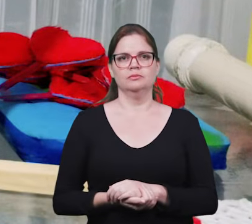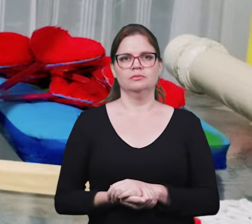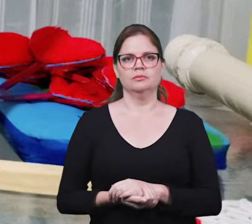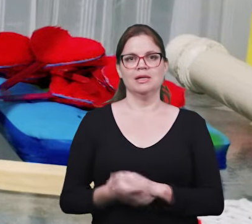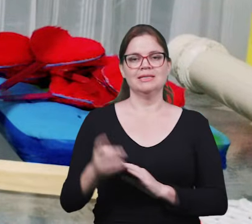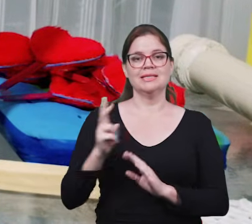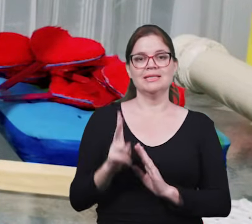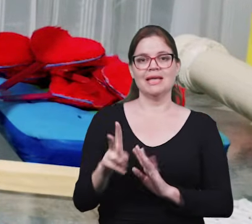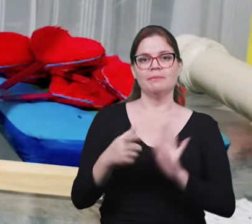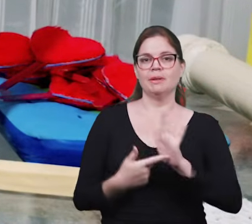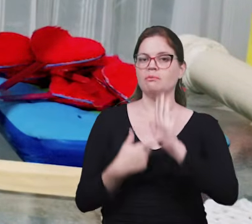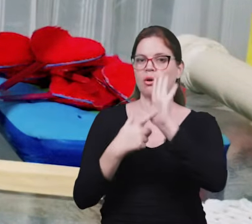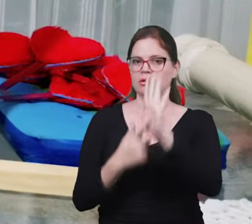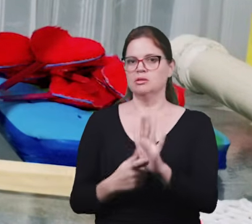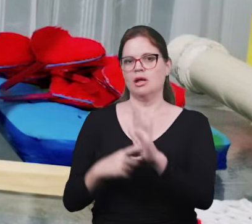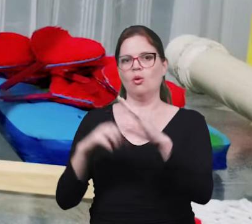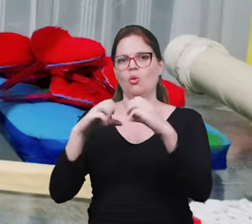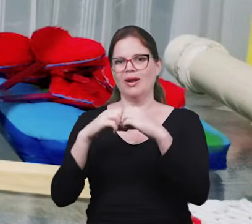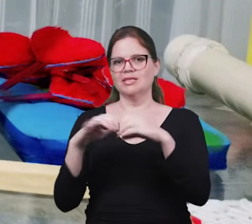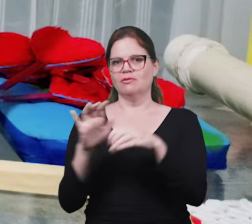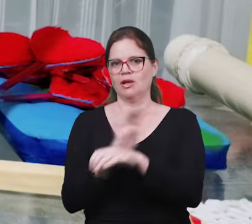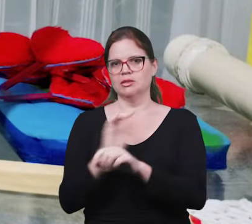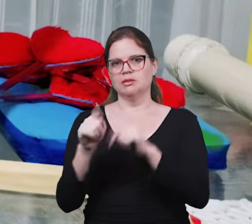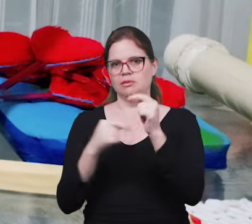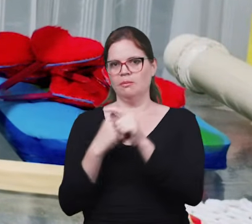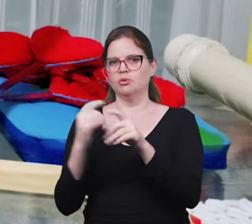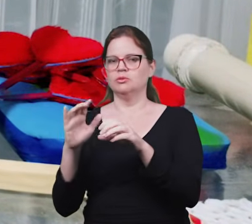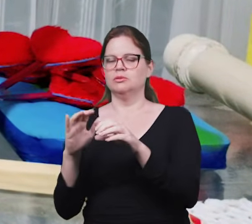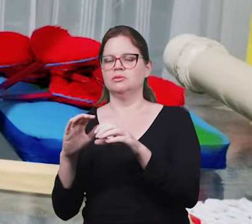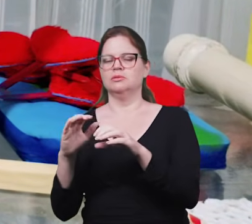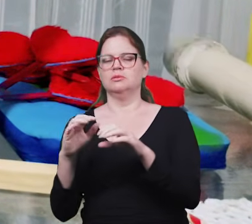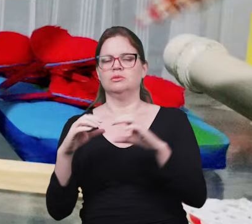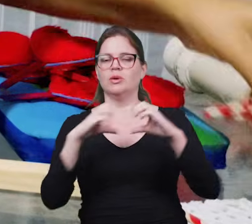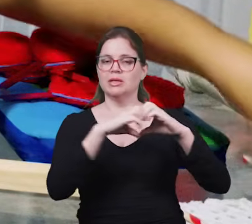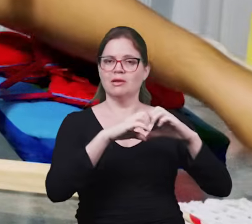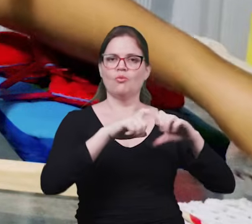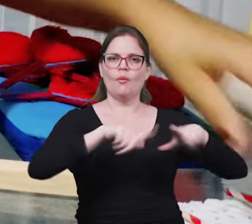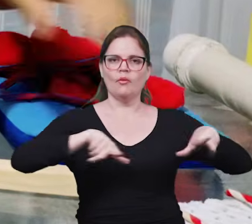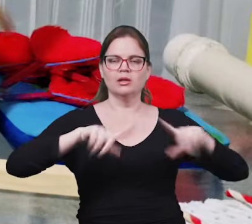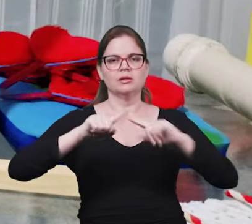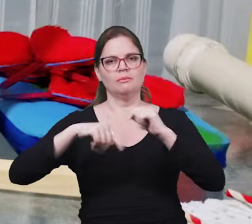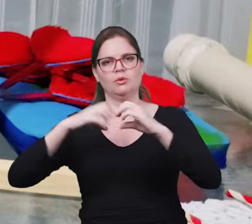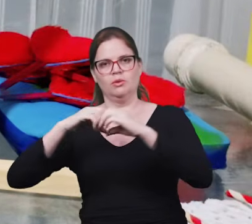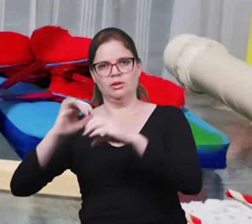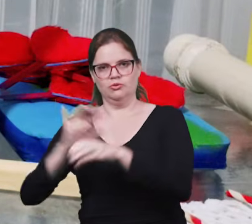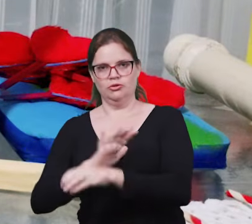ó, transforma o coração vazio em coração cheio, né? Glória a Deus por isso.